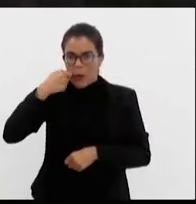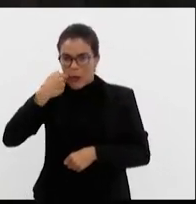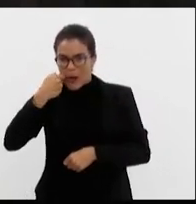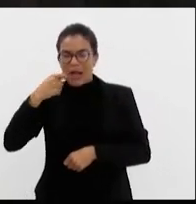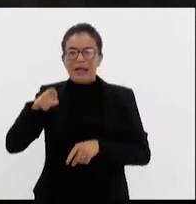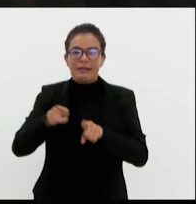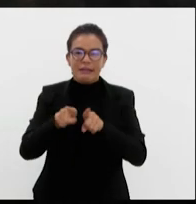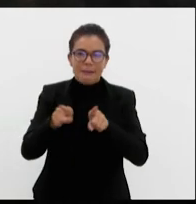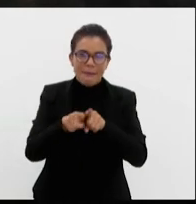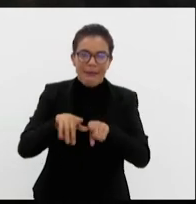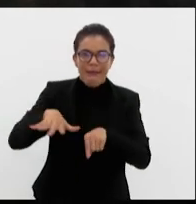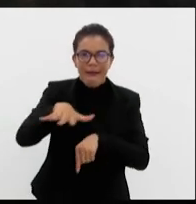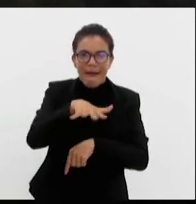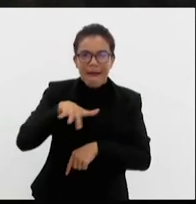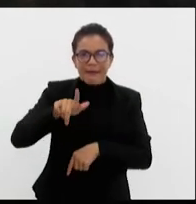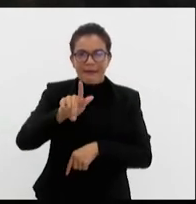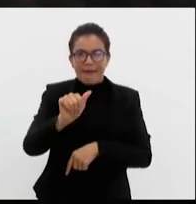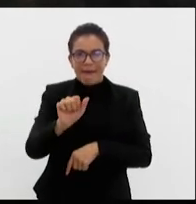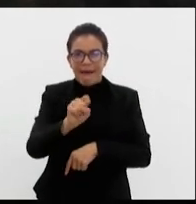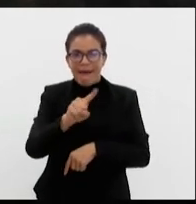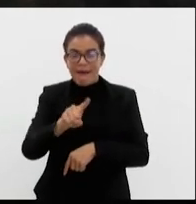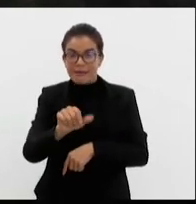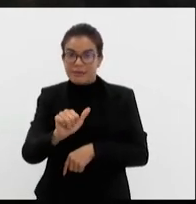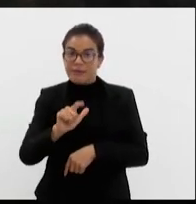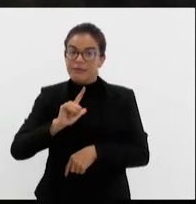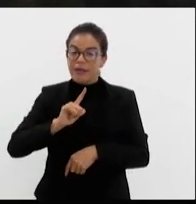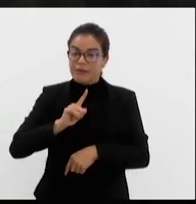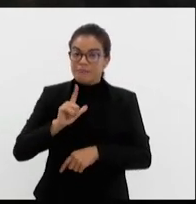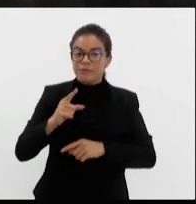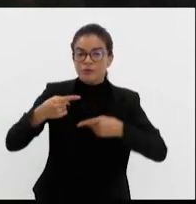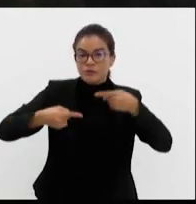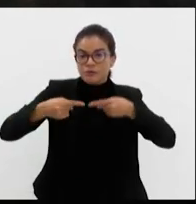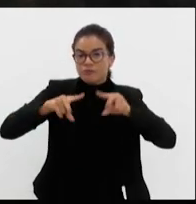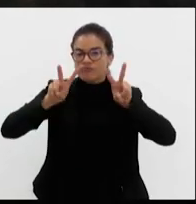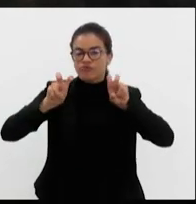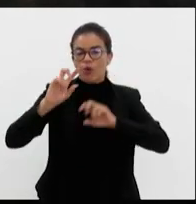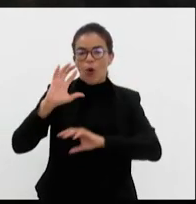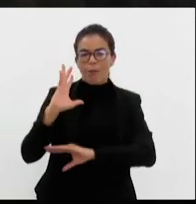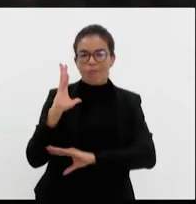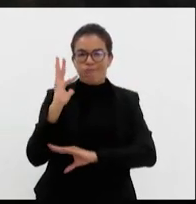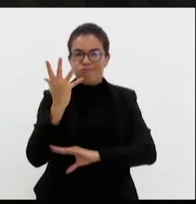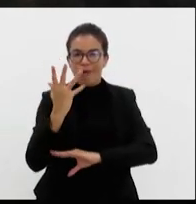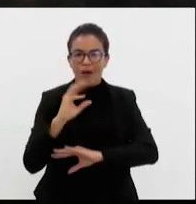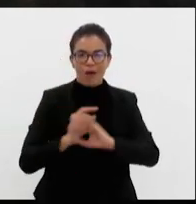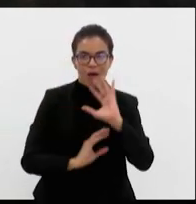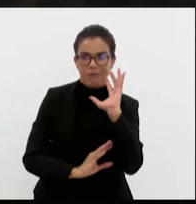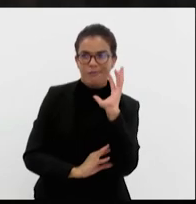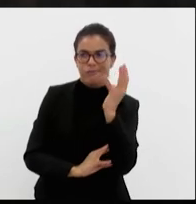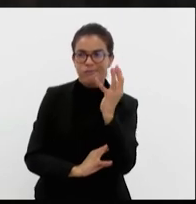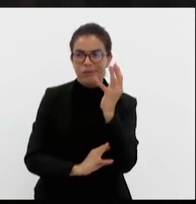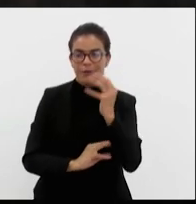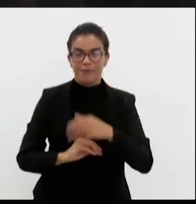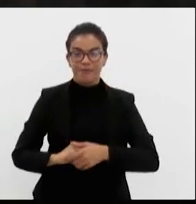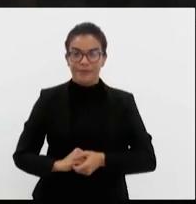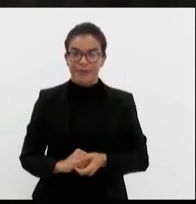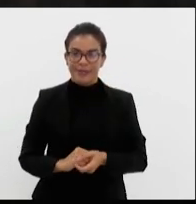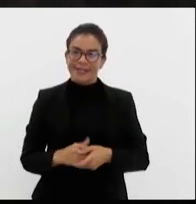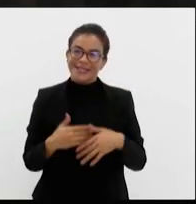etc., mas também tem os temas ambientais perpassando isso tudo. Então, eu queria